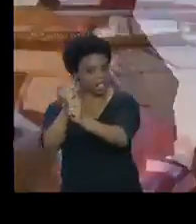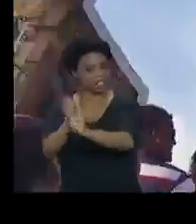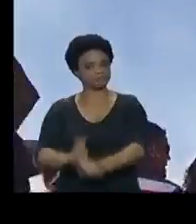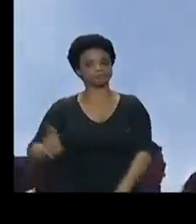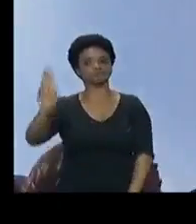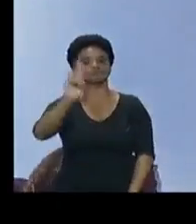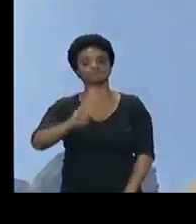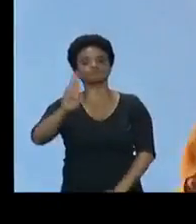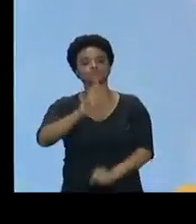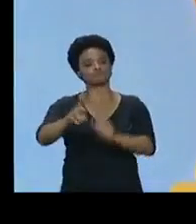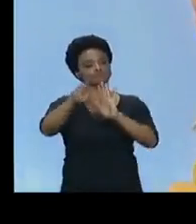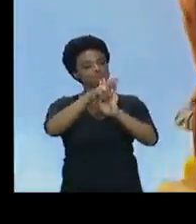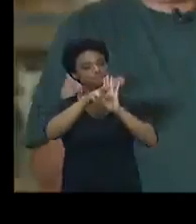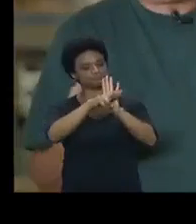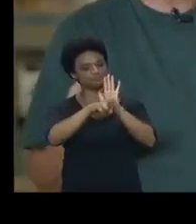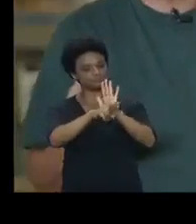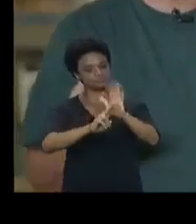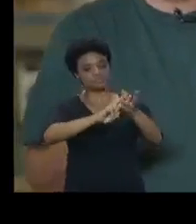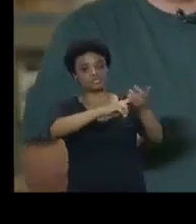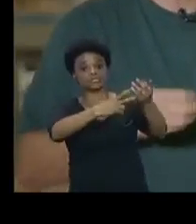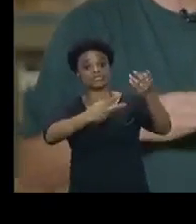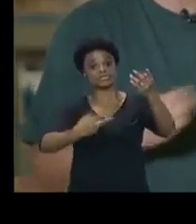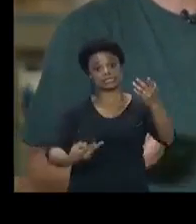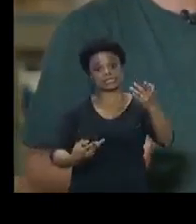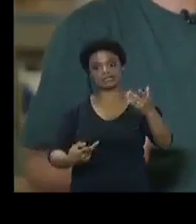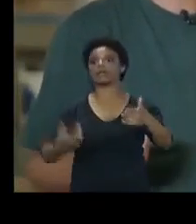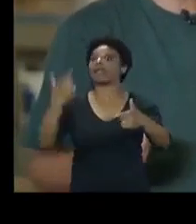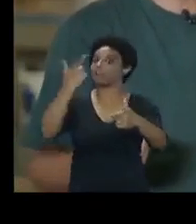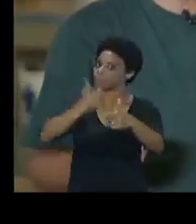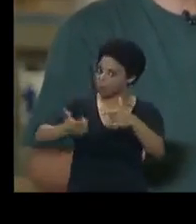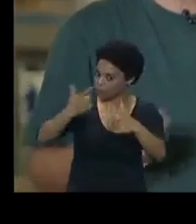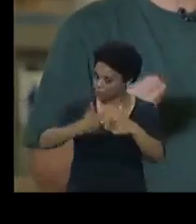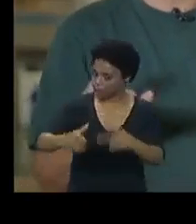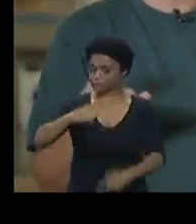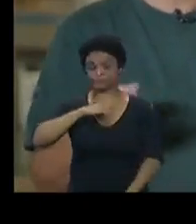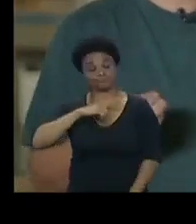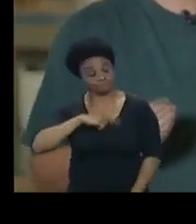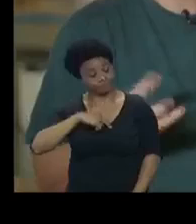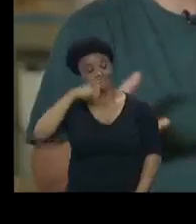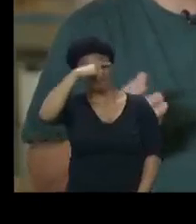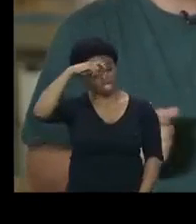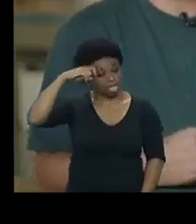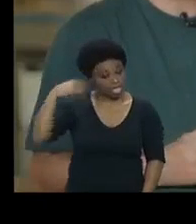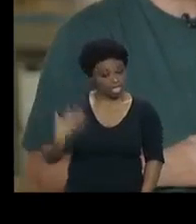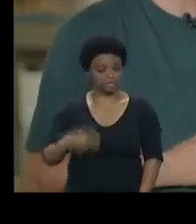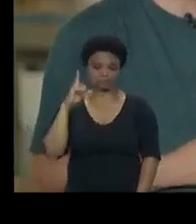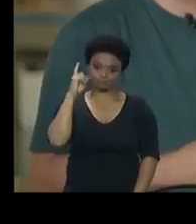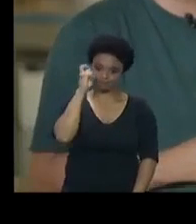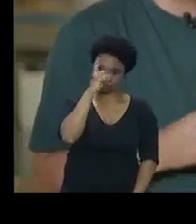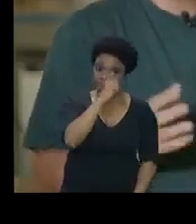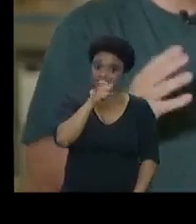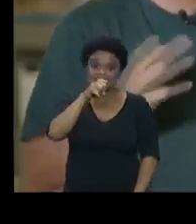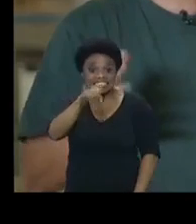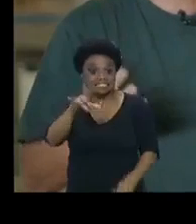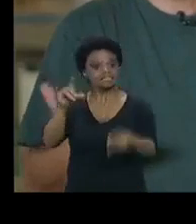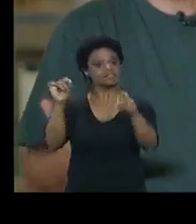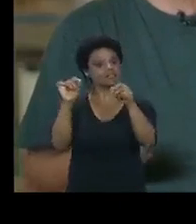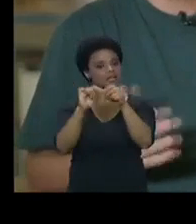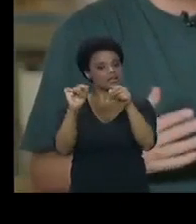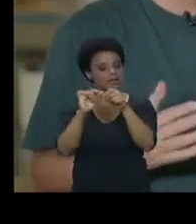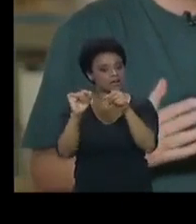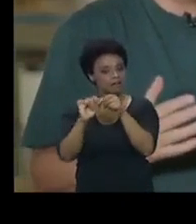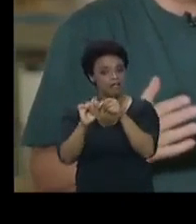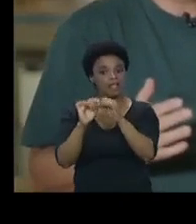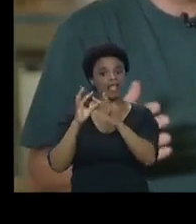as regras de derivação. Dá um certo trabalho calcular todos esses limites. Por exemplo, se eu quisesse computar a derivada de a soma de